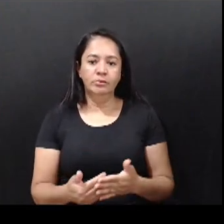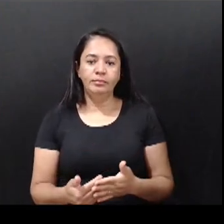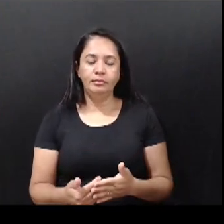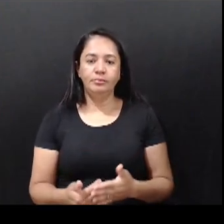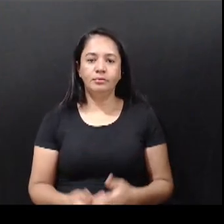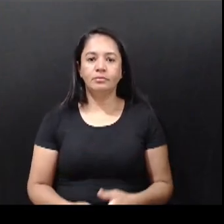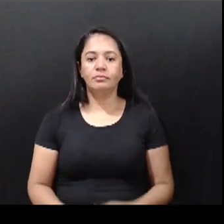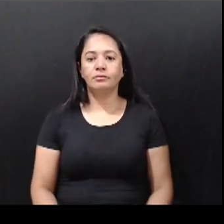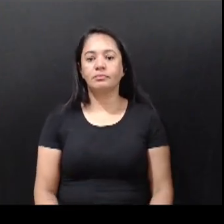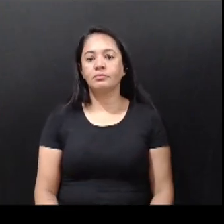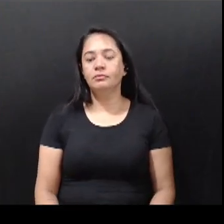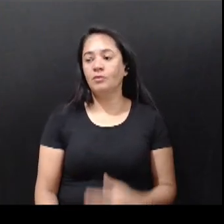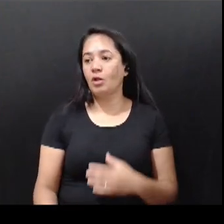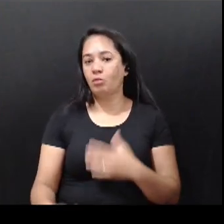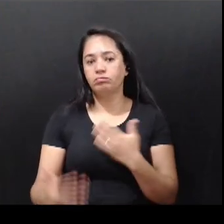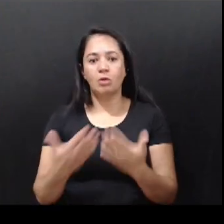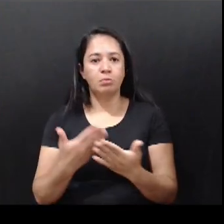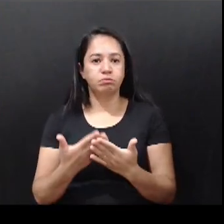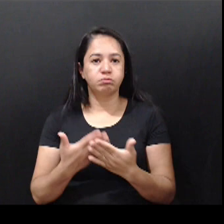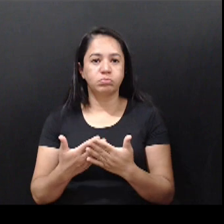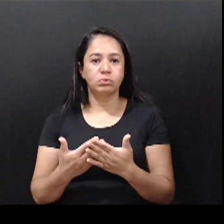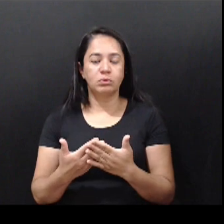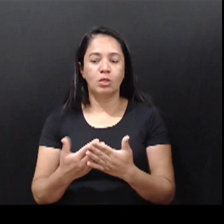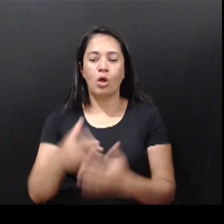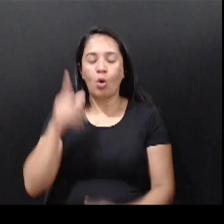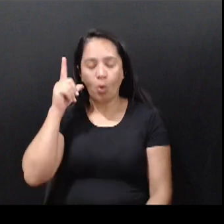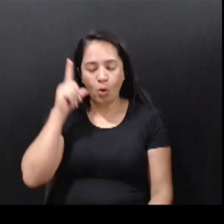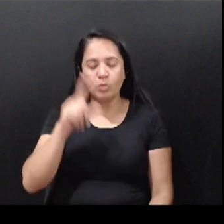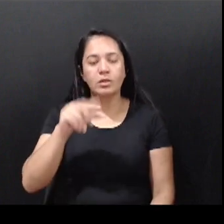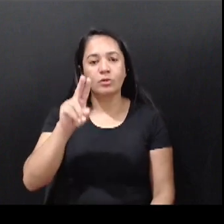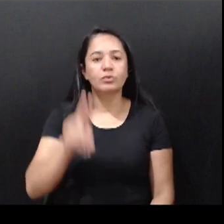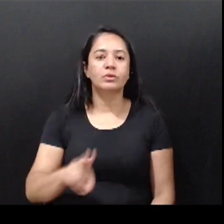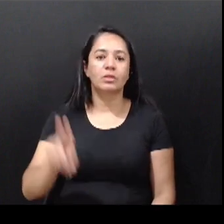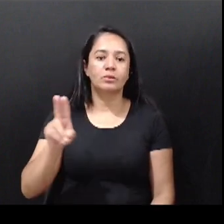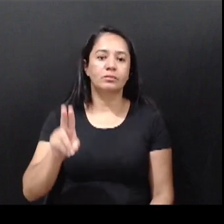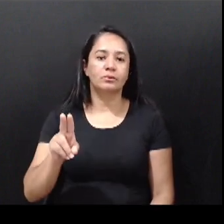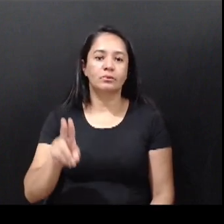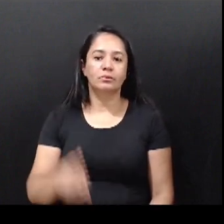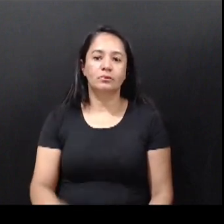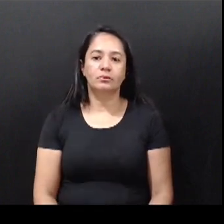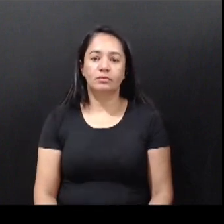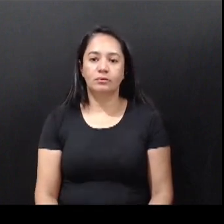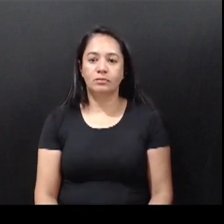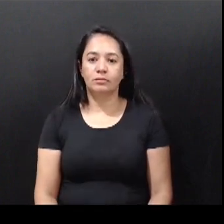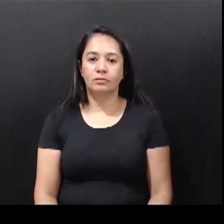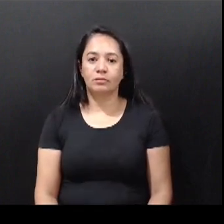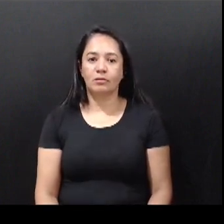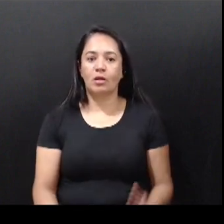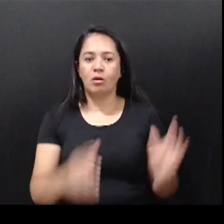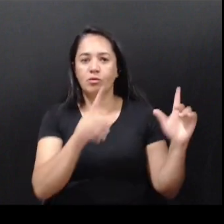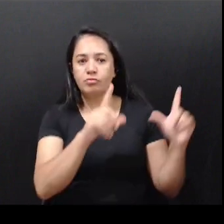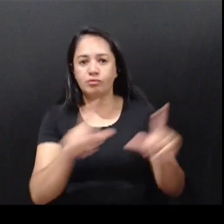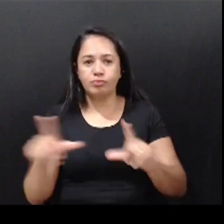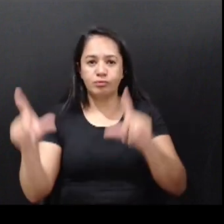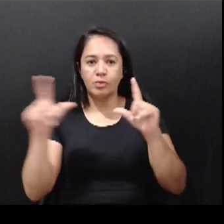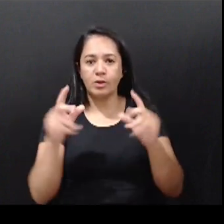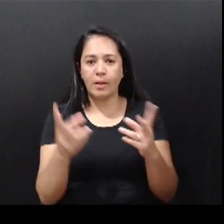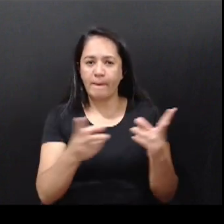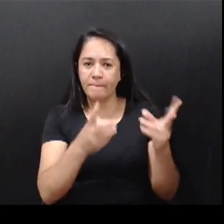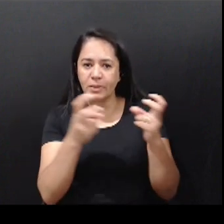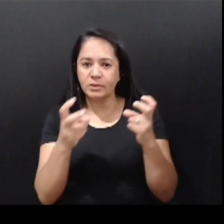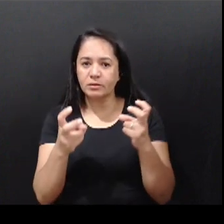qualquer pessoa de fato vai conseguir usar. Vocês estão passando aí as telas, né? Vocês podem perceber que são telas